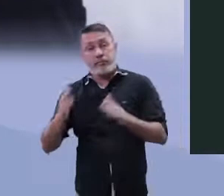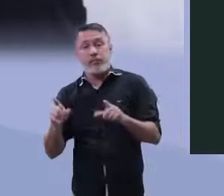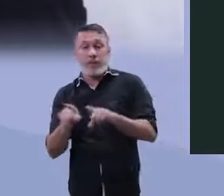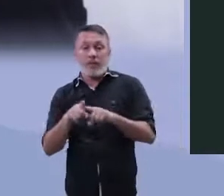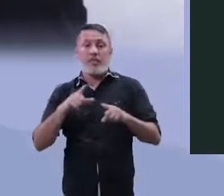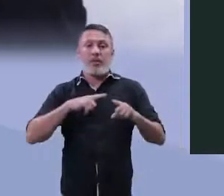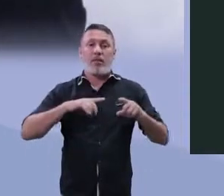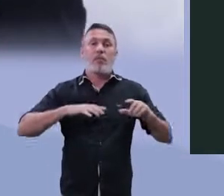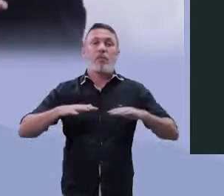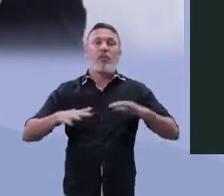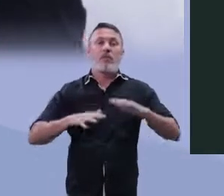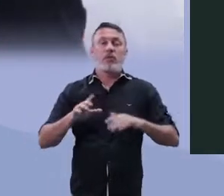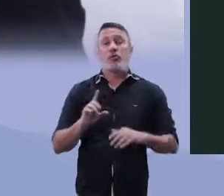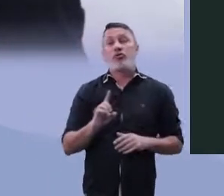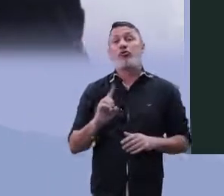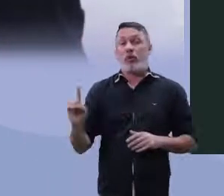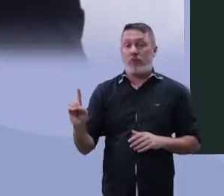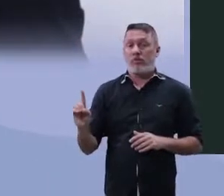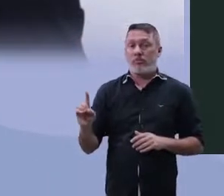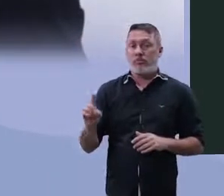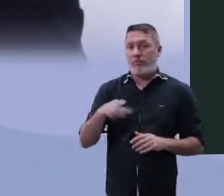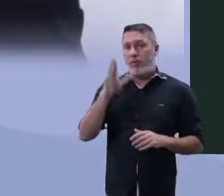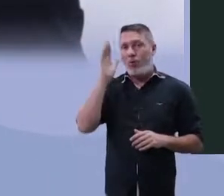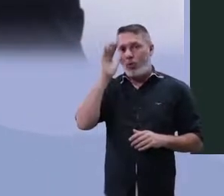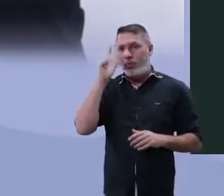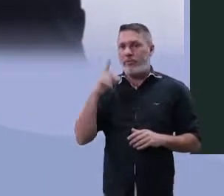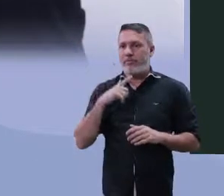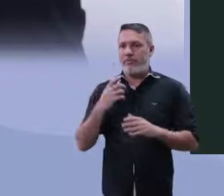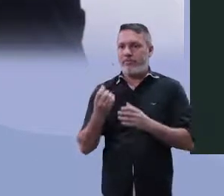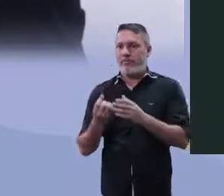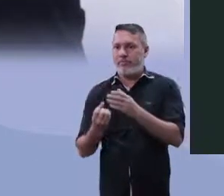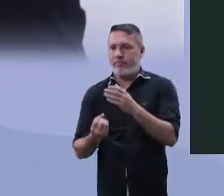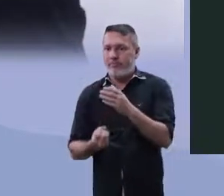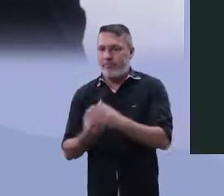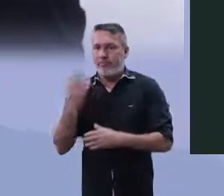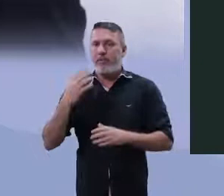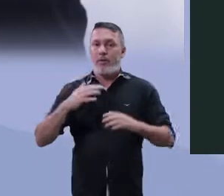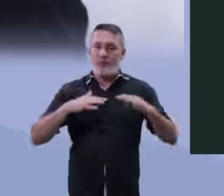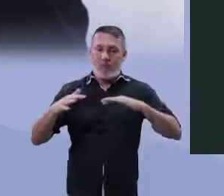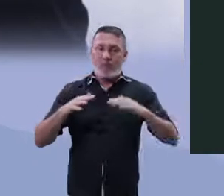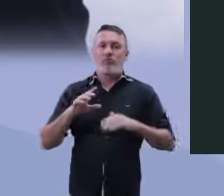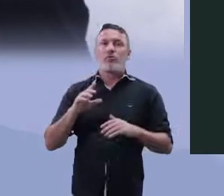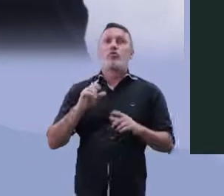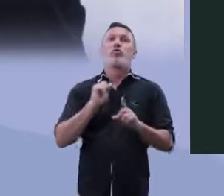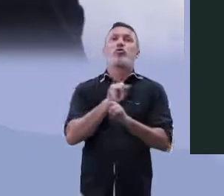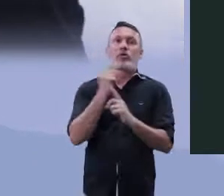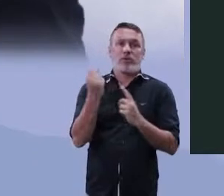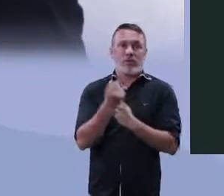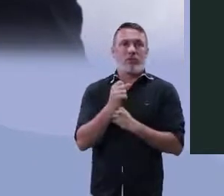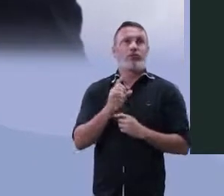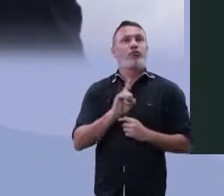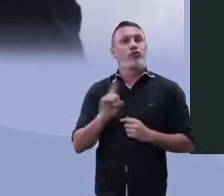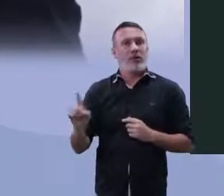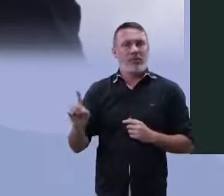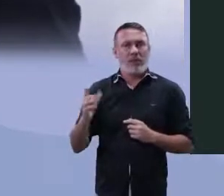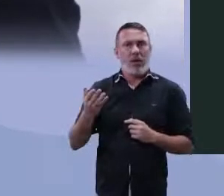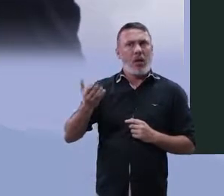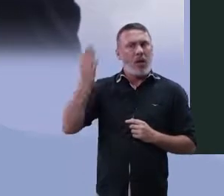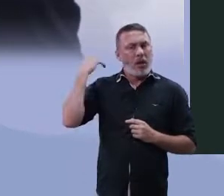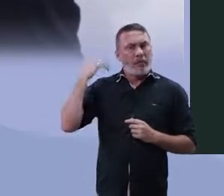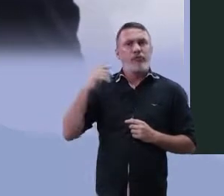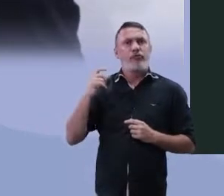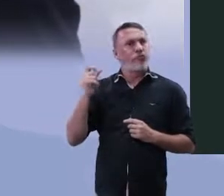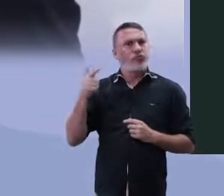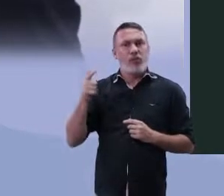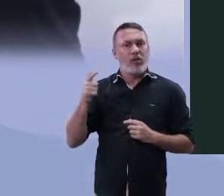aí temos movimentos à direita, né? Curiosamente, você tem a emergência de movimentos sociais à direita, uma coisa que, digamos,